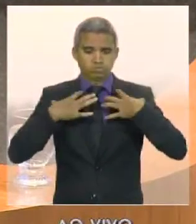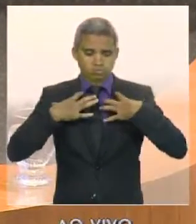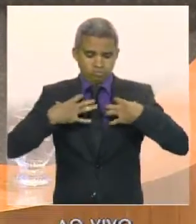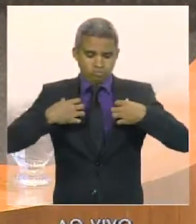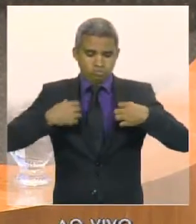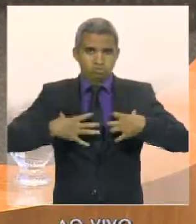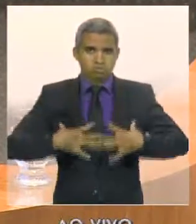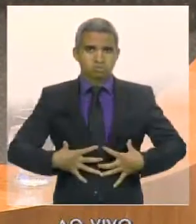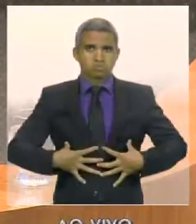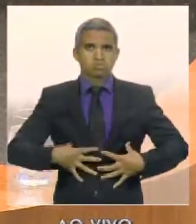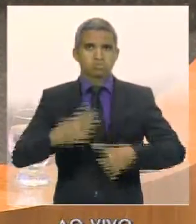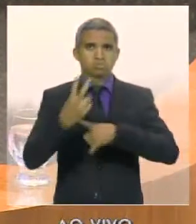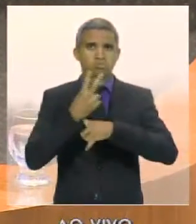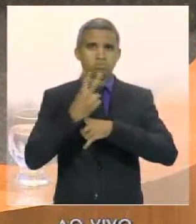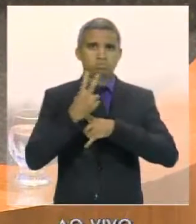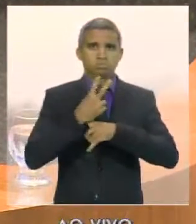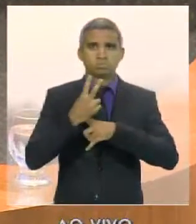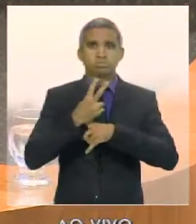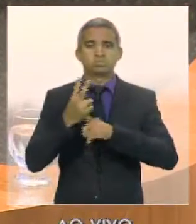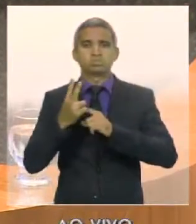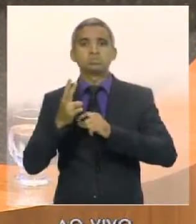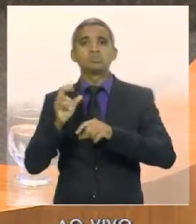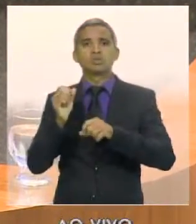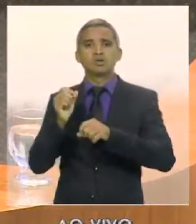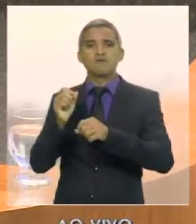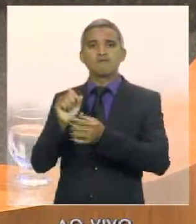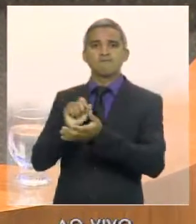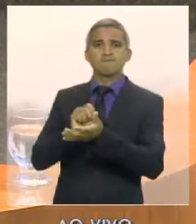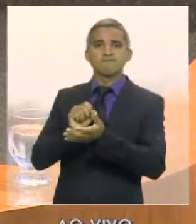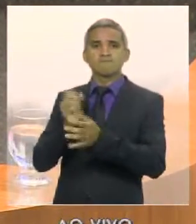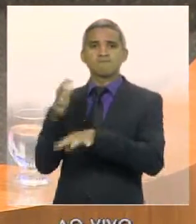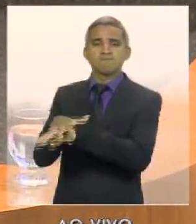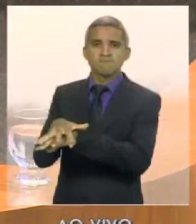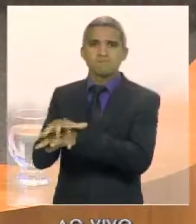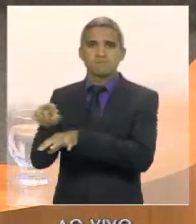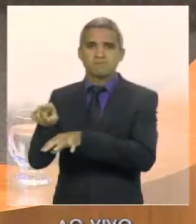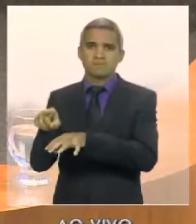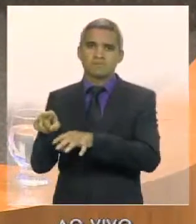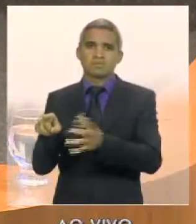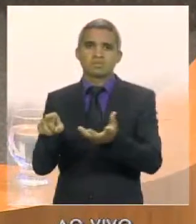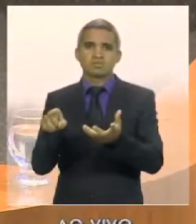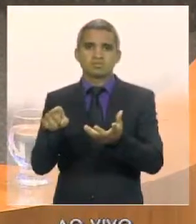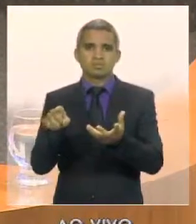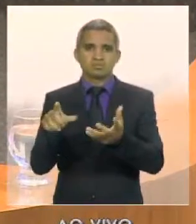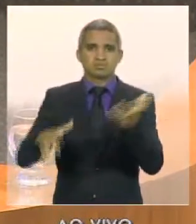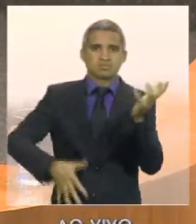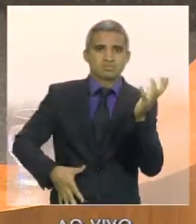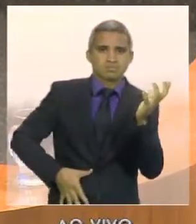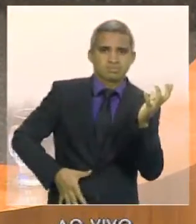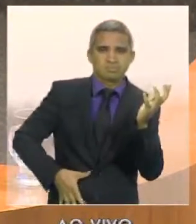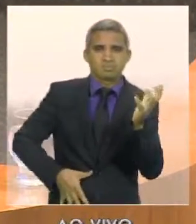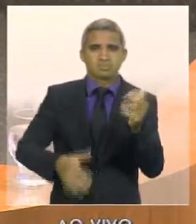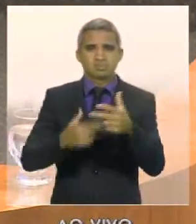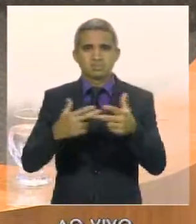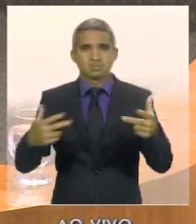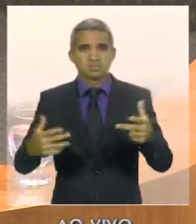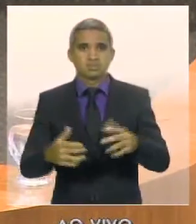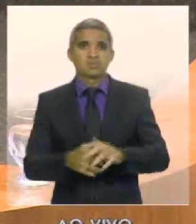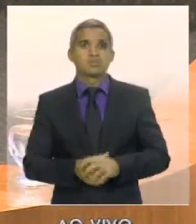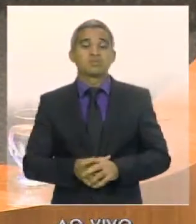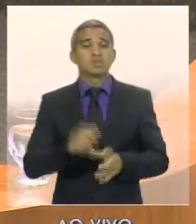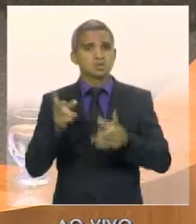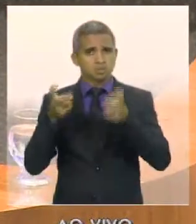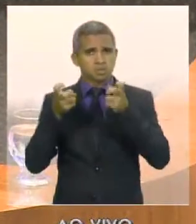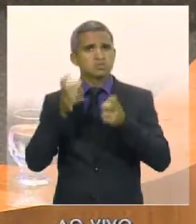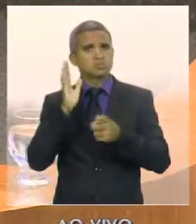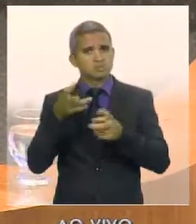infraestrutura necessária para combater a criminalidade. E, claro, nós já começamos a perceber os resultados disso. Se nós andarmos, por exemplo, por São Luís,